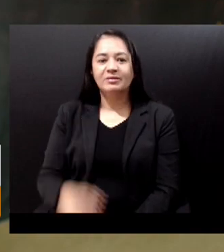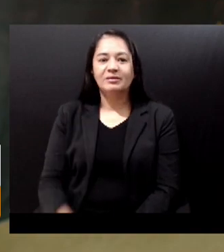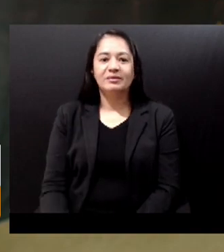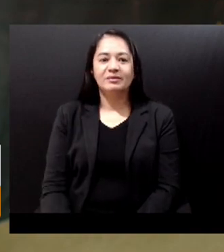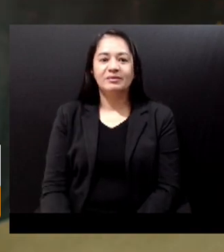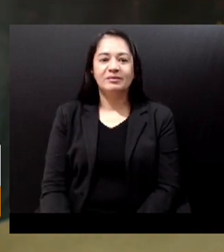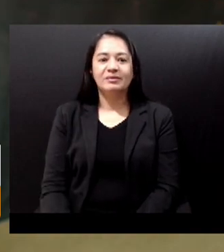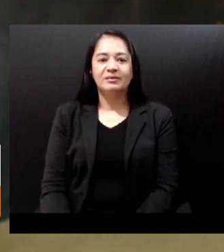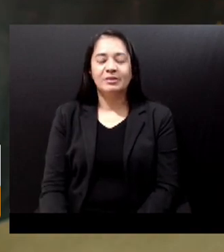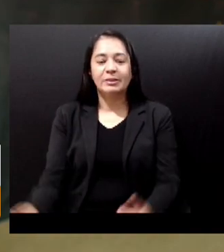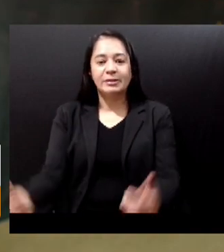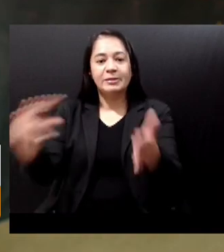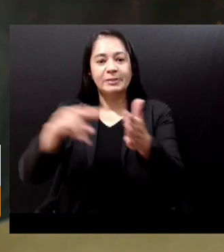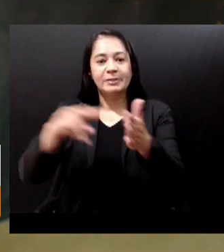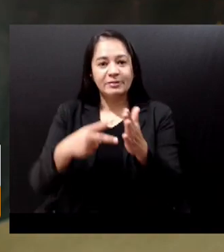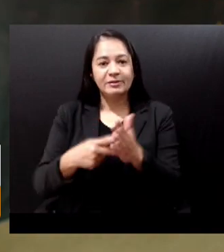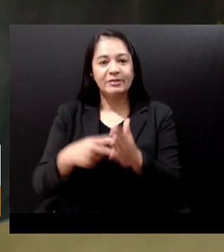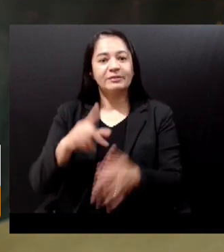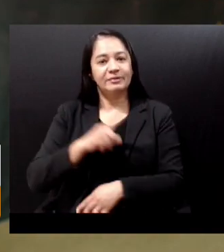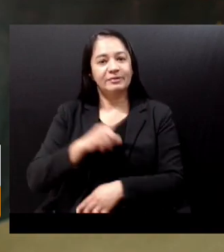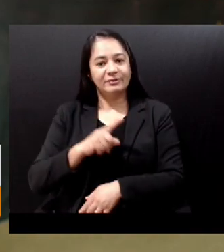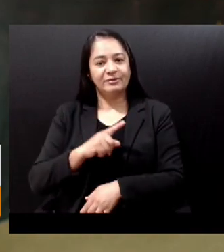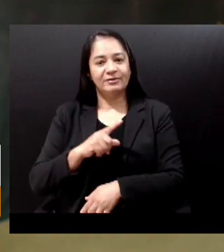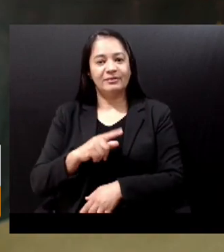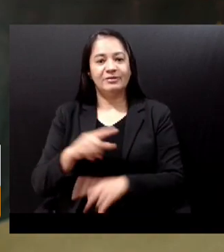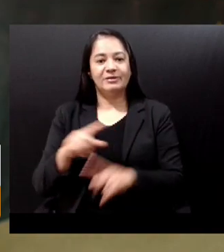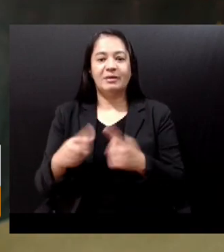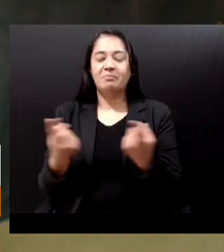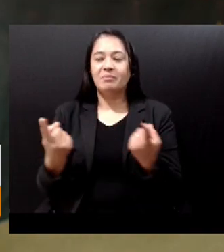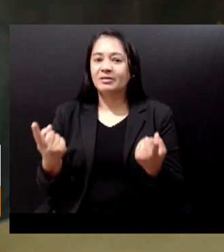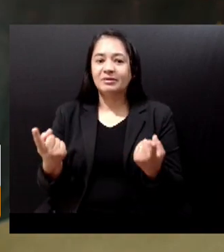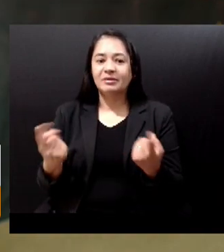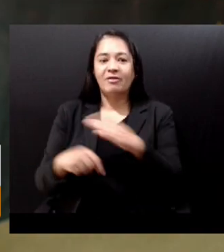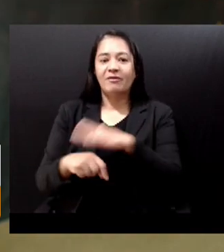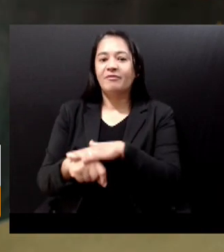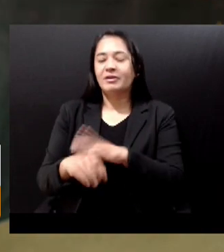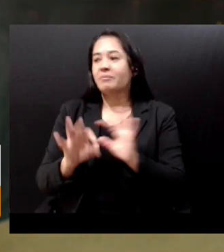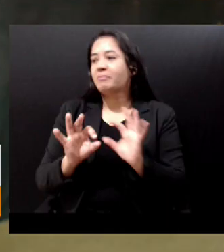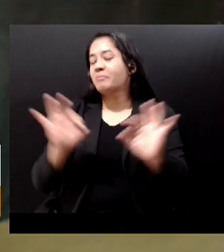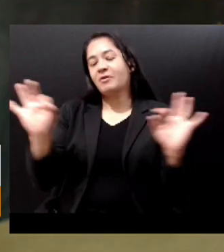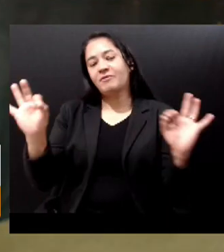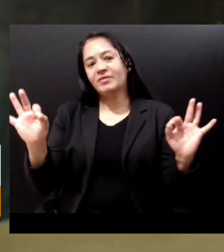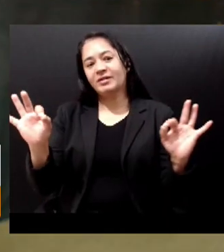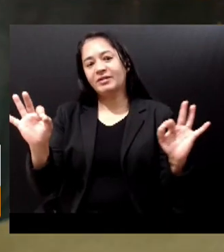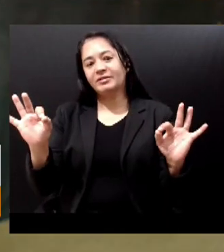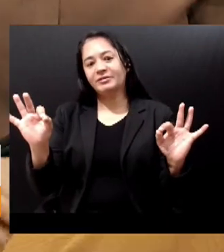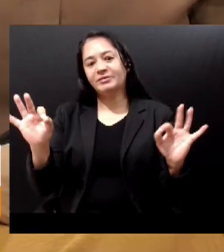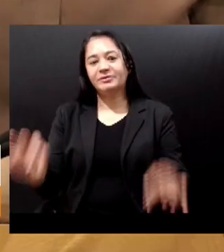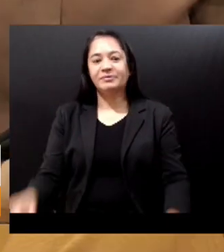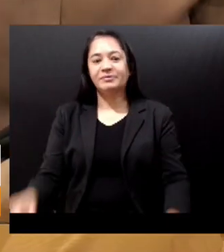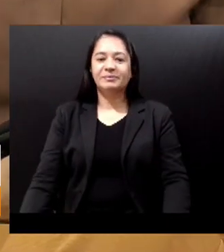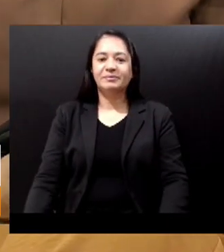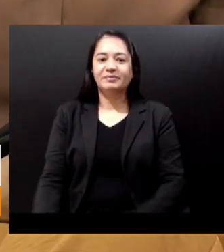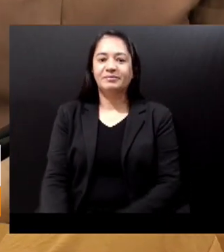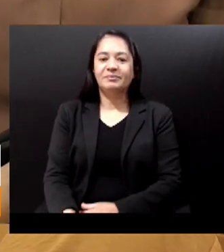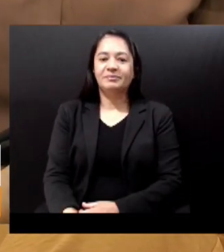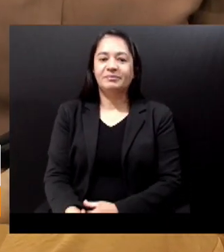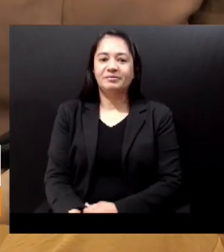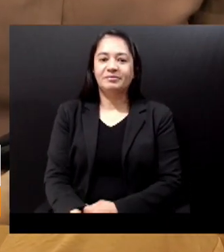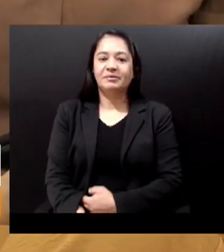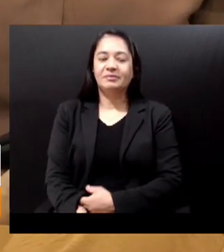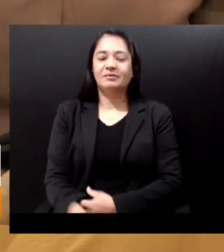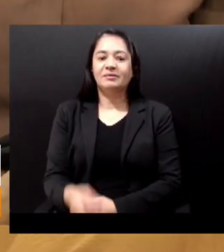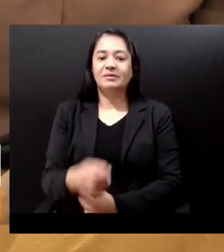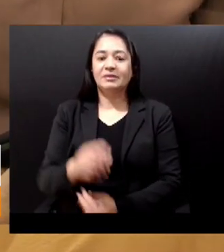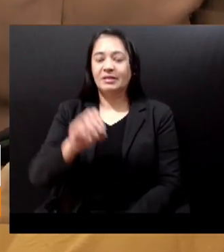ela Uhum. e executa com maestria. É mais ou menos isso, Marina? É, né? Sim, eu acho que isso que ele me disse